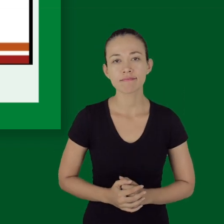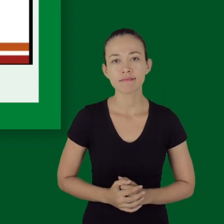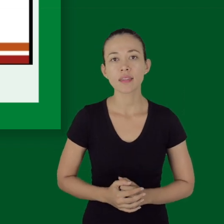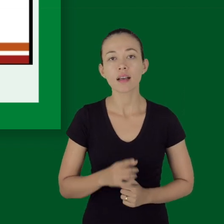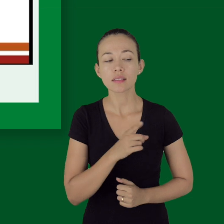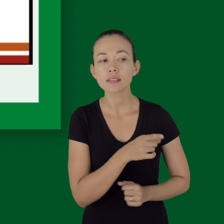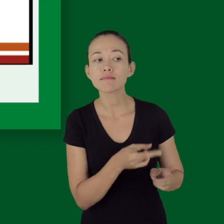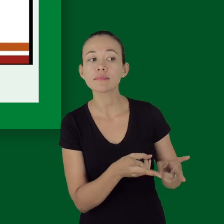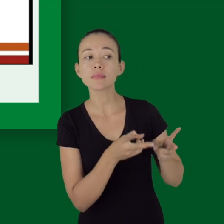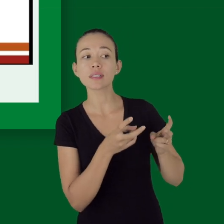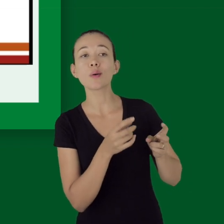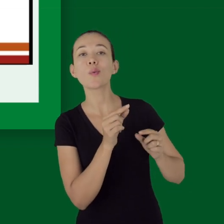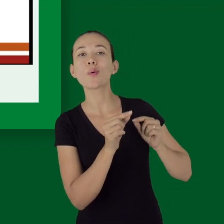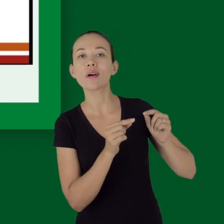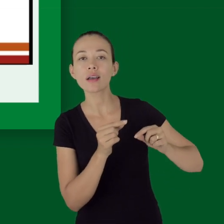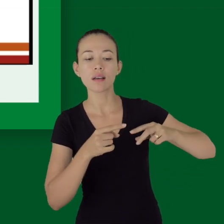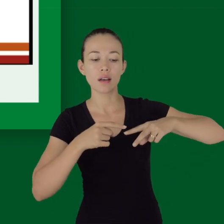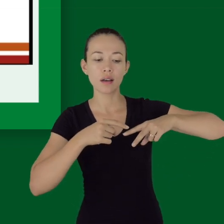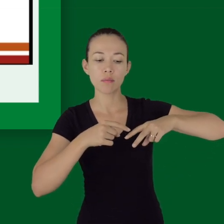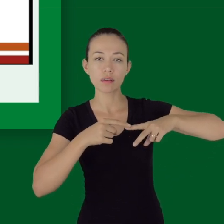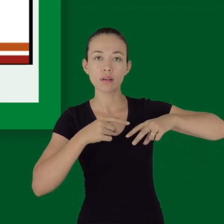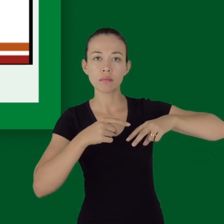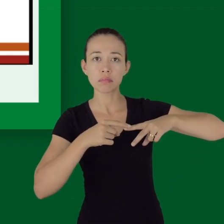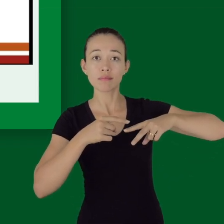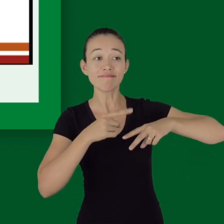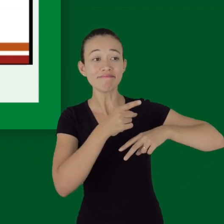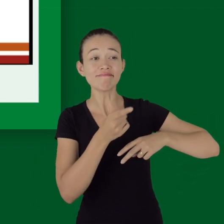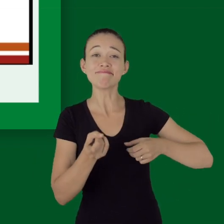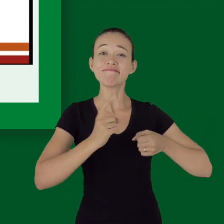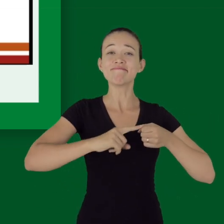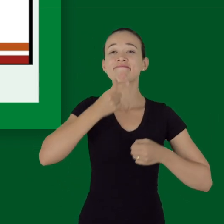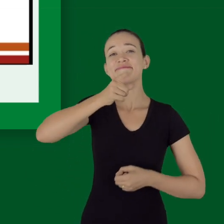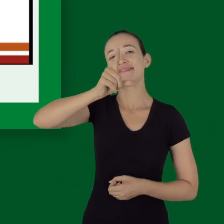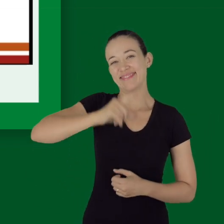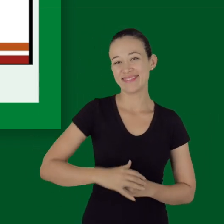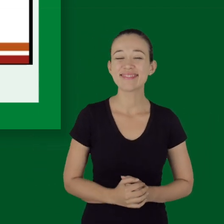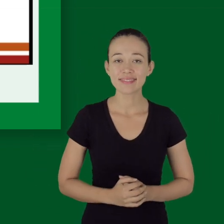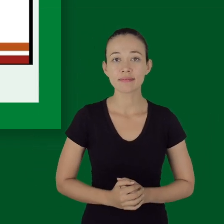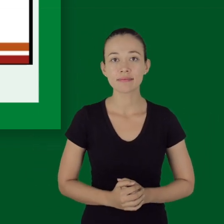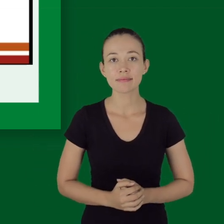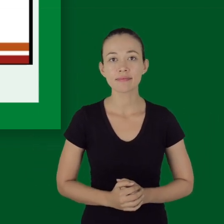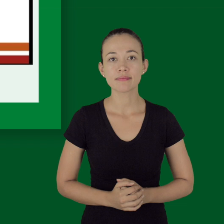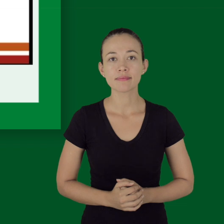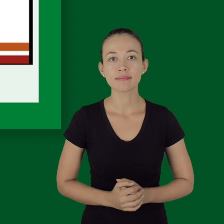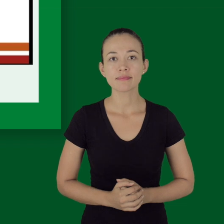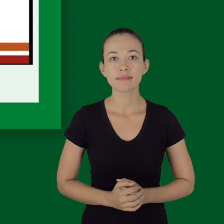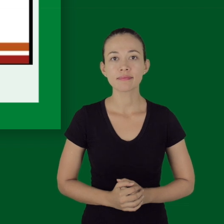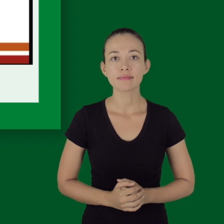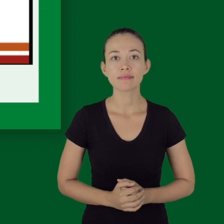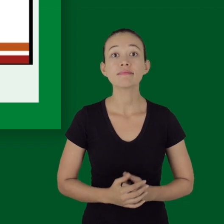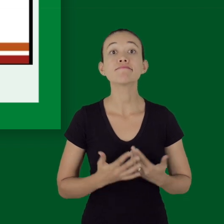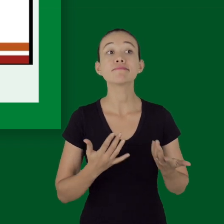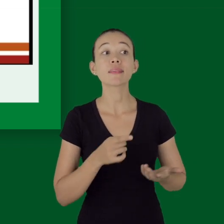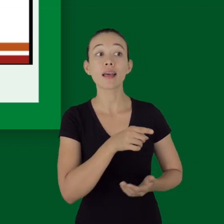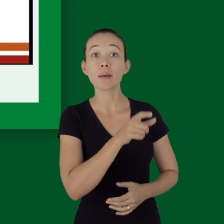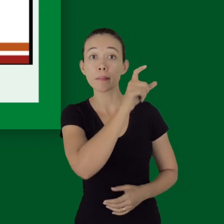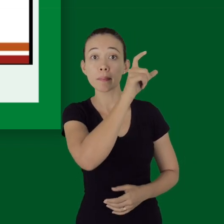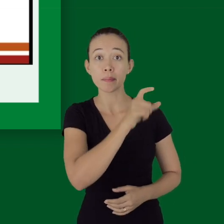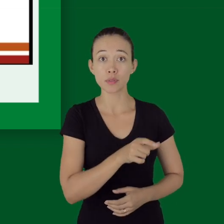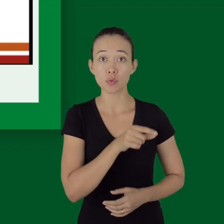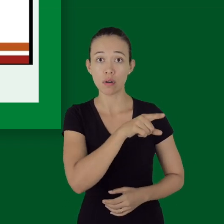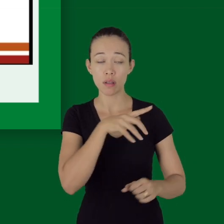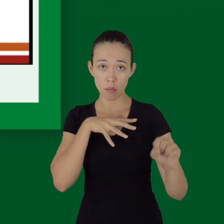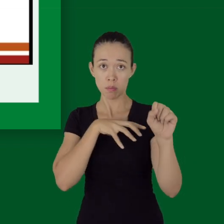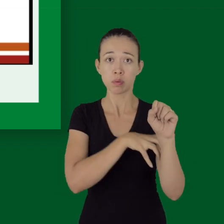reflexo e do que ficou preservado em termos sensório-motor. Então, esse paciente vira para você e fala, eu não estou movimentando minhas pernas. Isso quer dizer que eu estou